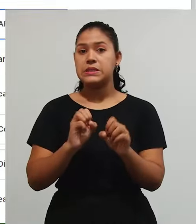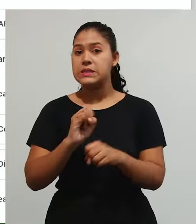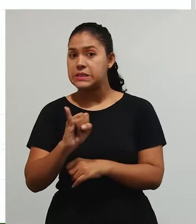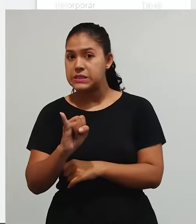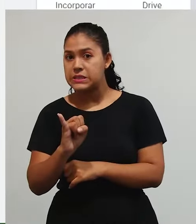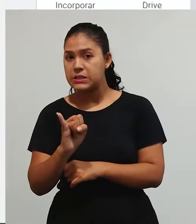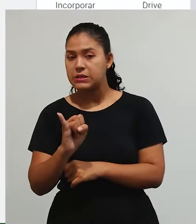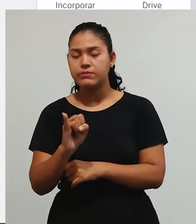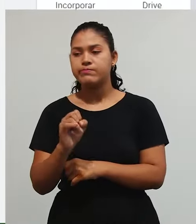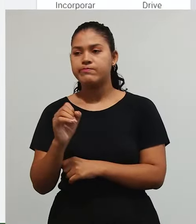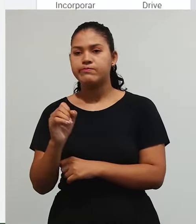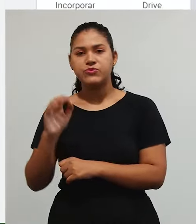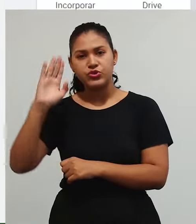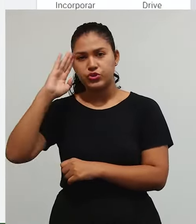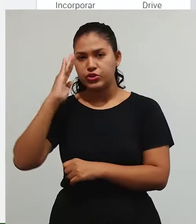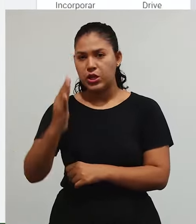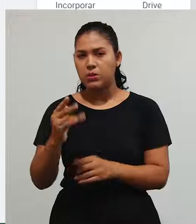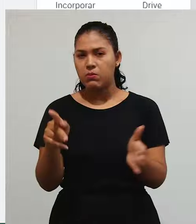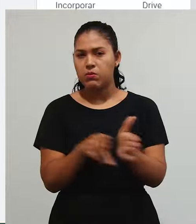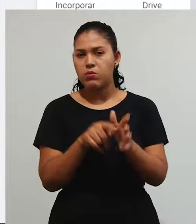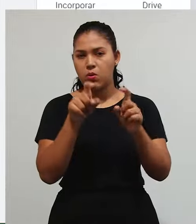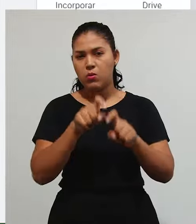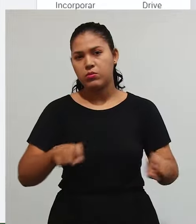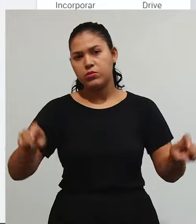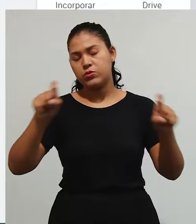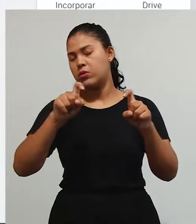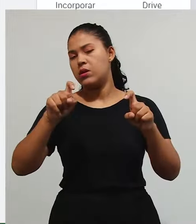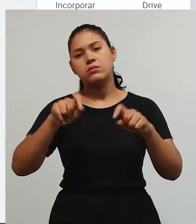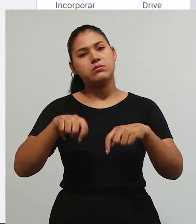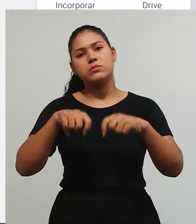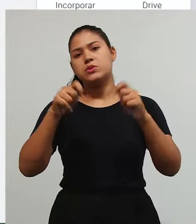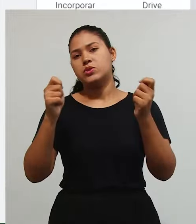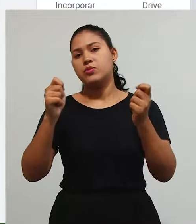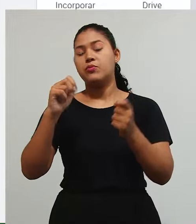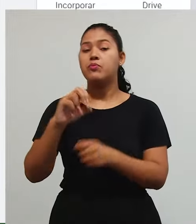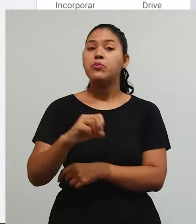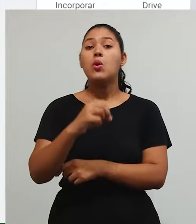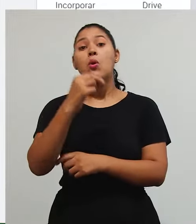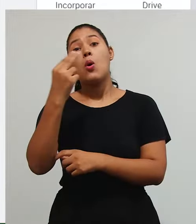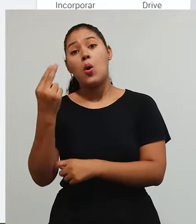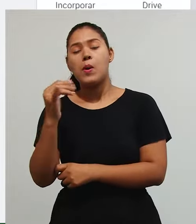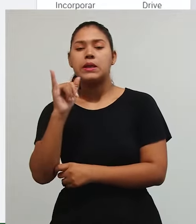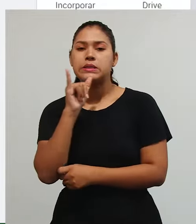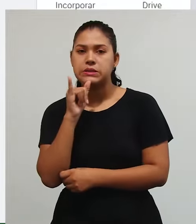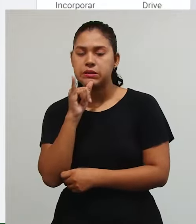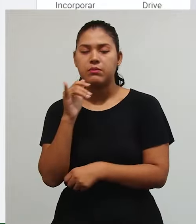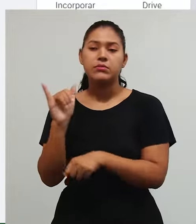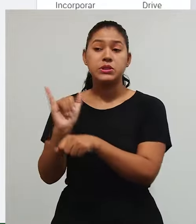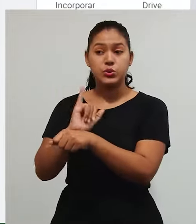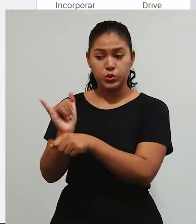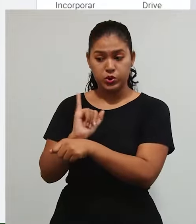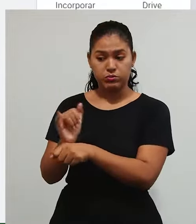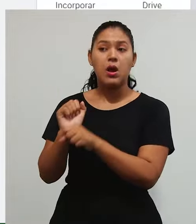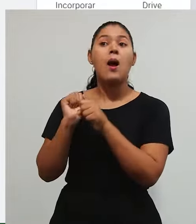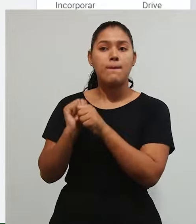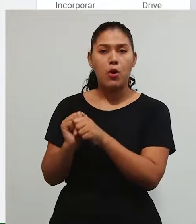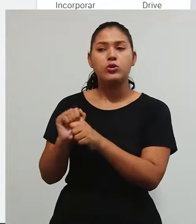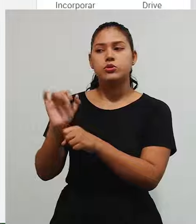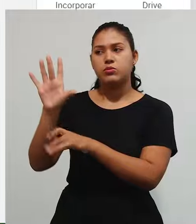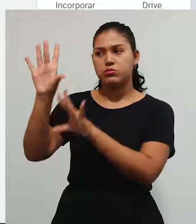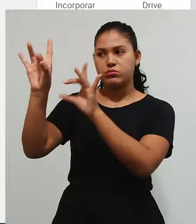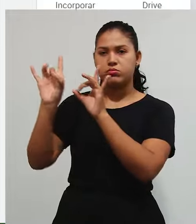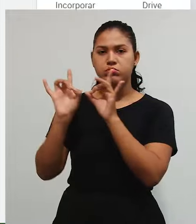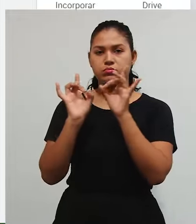um vídeo. A não ser que seja um vídeo que esteja disponível, por exemplo, numa plataforma de mídia como o YouTube, tá bom? Aí, depois que